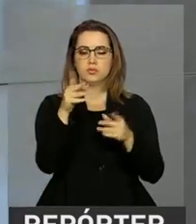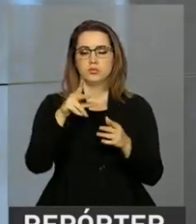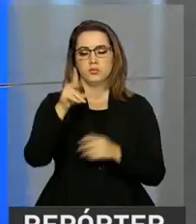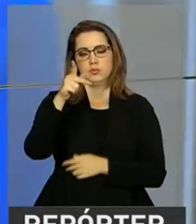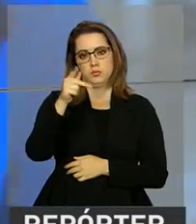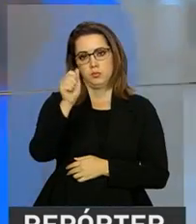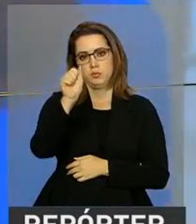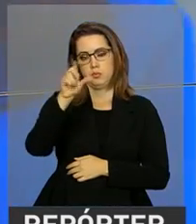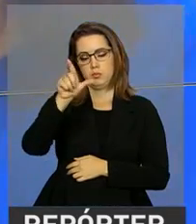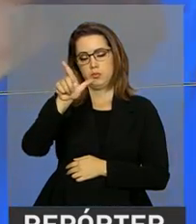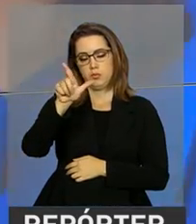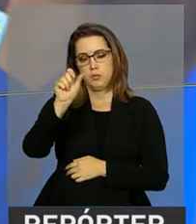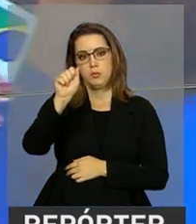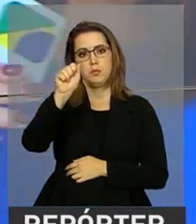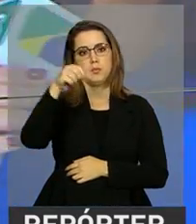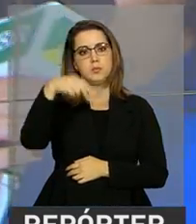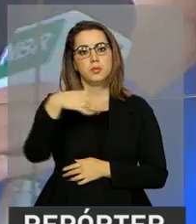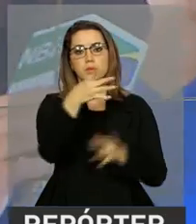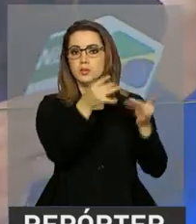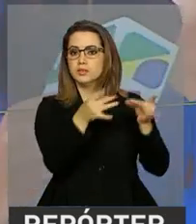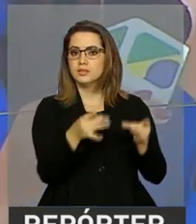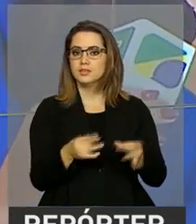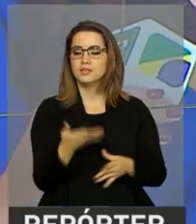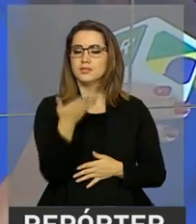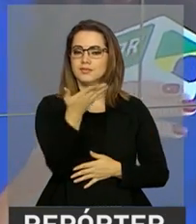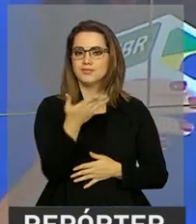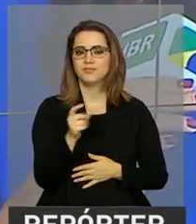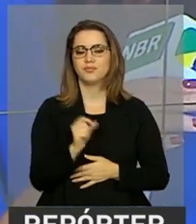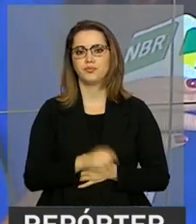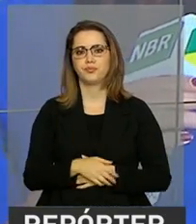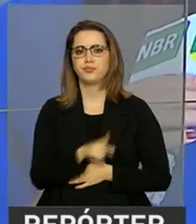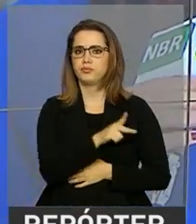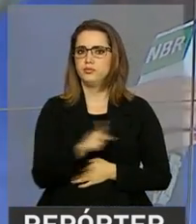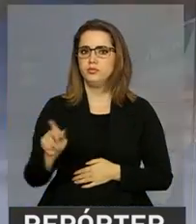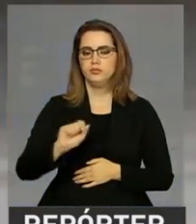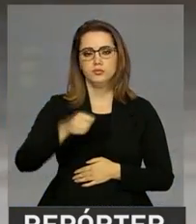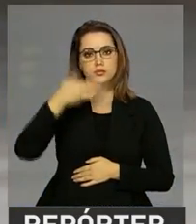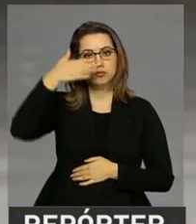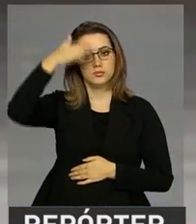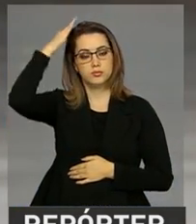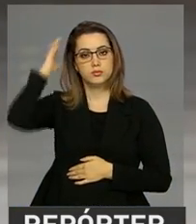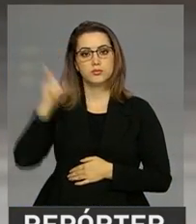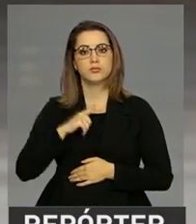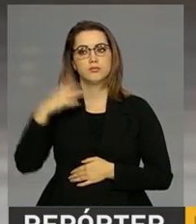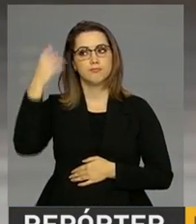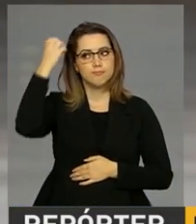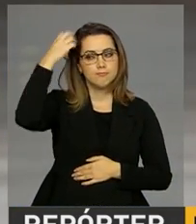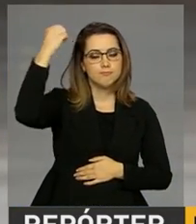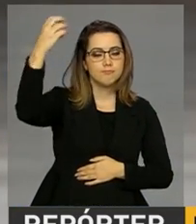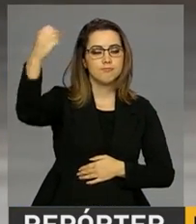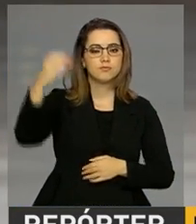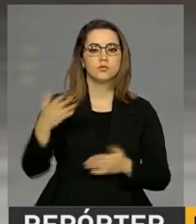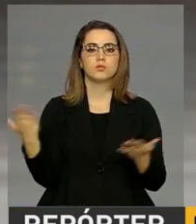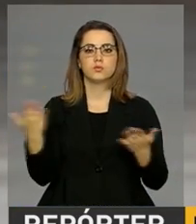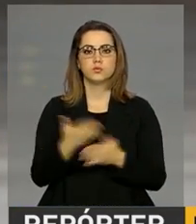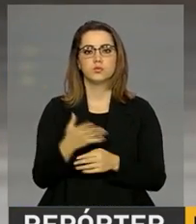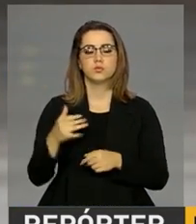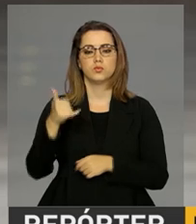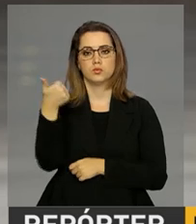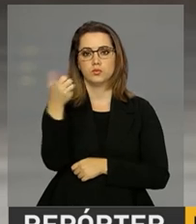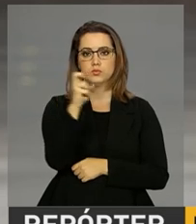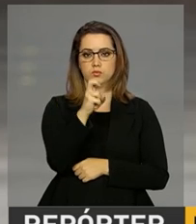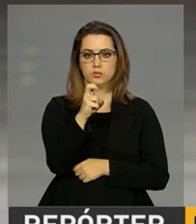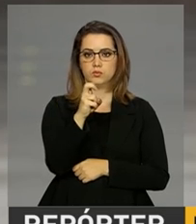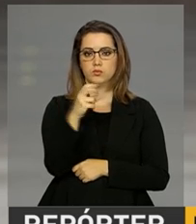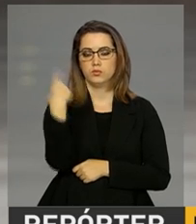os detalhes para a gente. Oi, Paola. Oi, Renata. A previsão é que o presidente em exercício Michel Temer embarque para o Rio às 15 horas. Lá